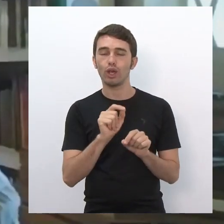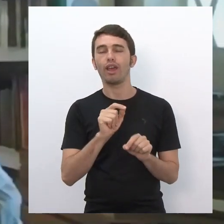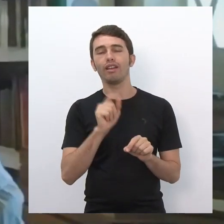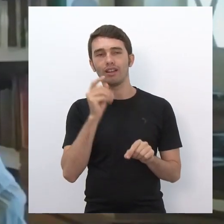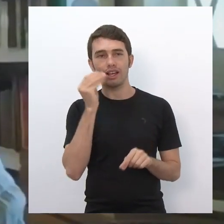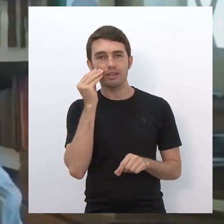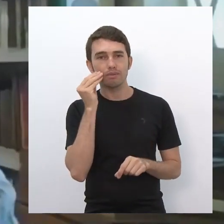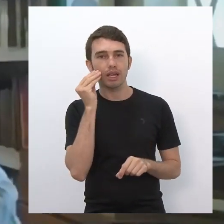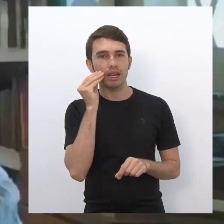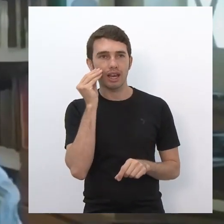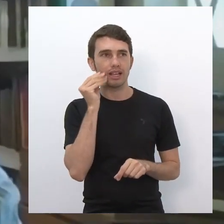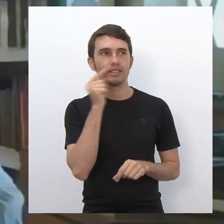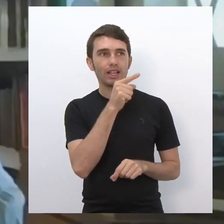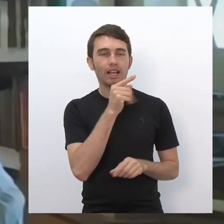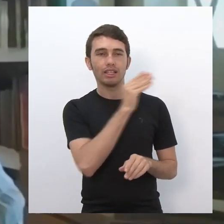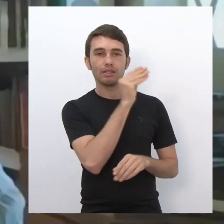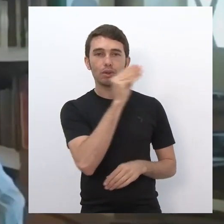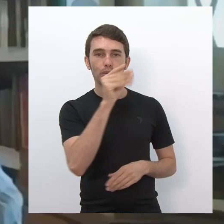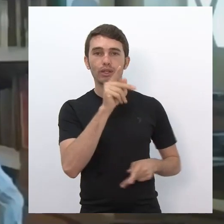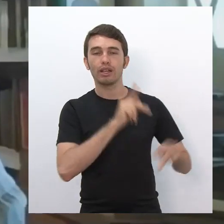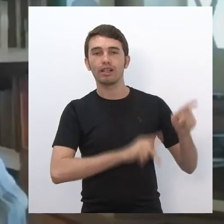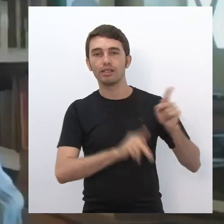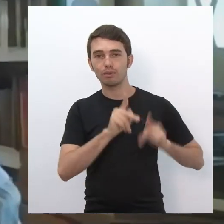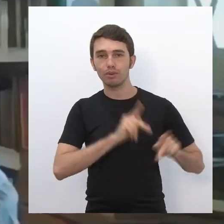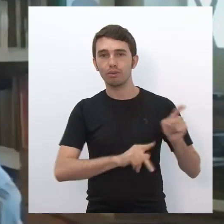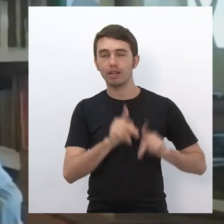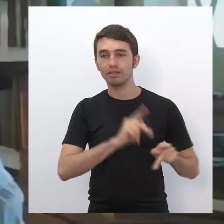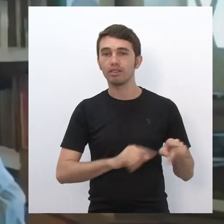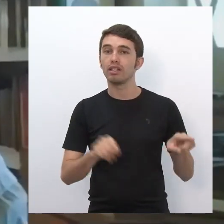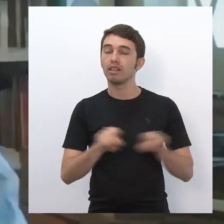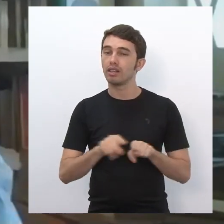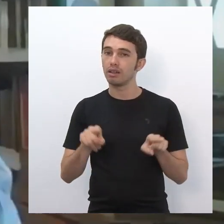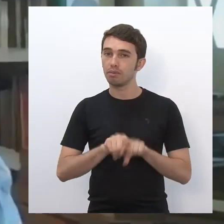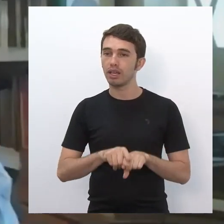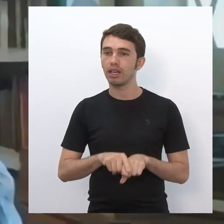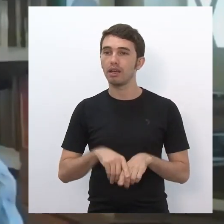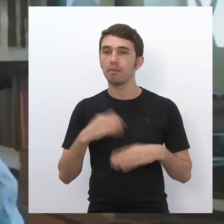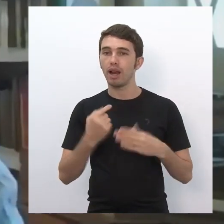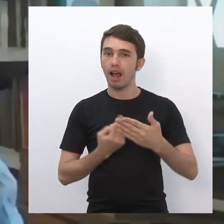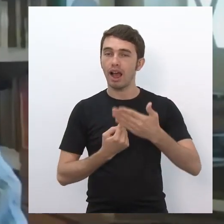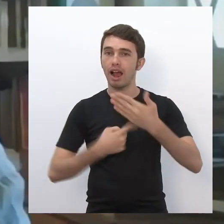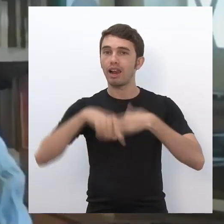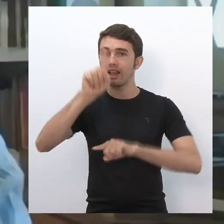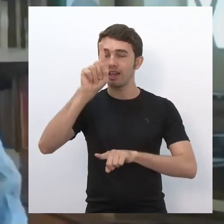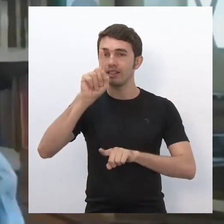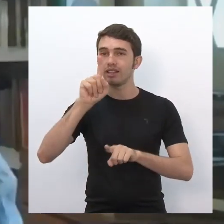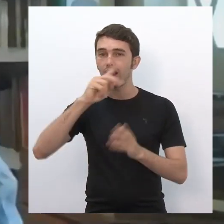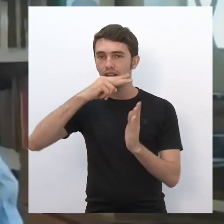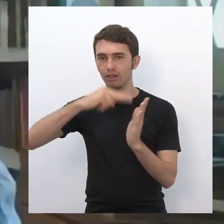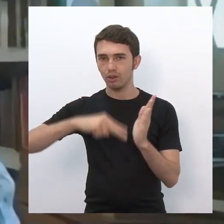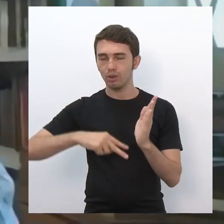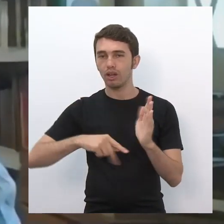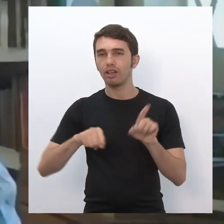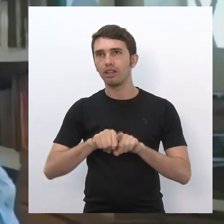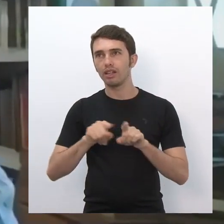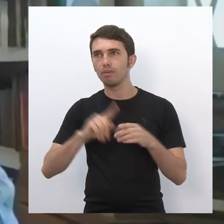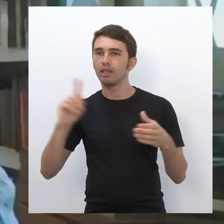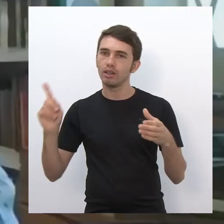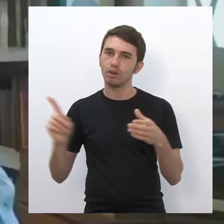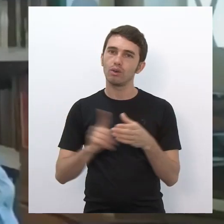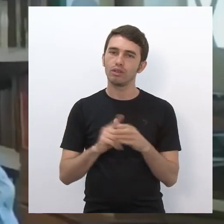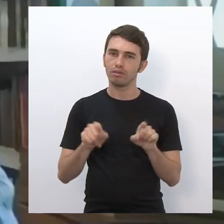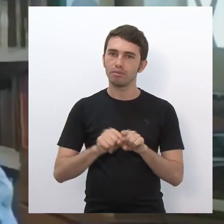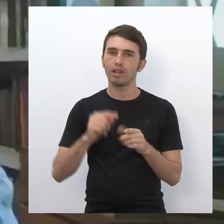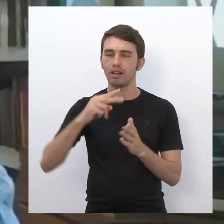né? E é próprio das bibliotecas públicas, para além da leitura, e incluindo, evidentemente, a